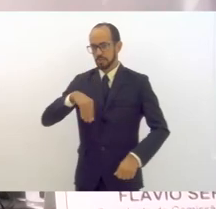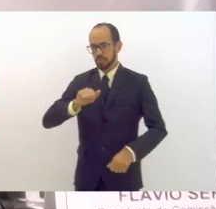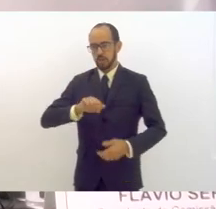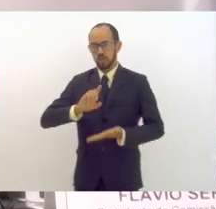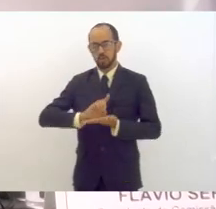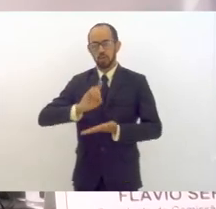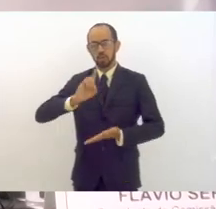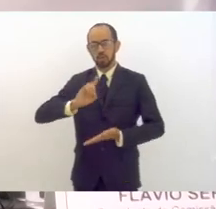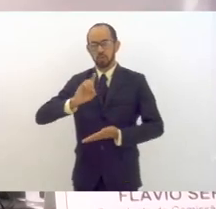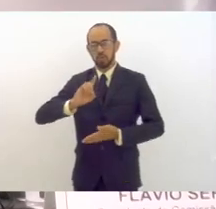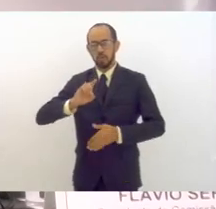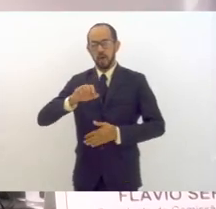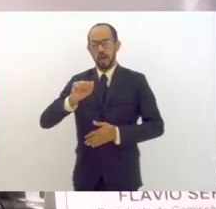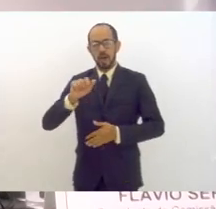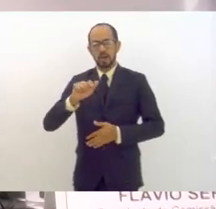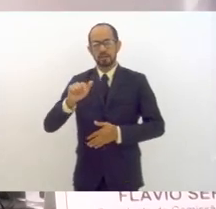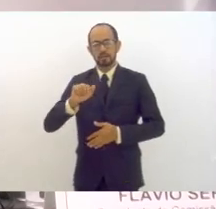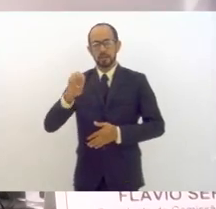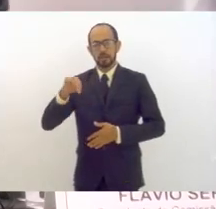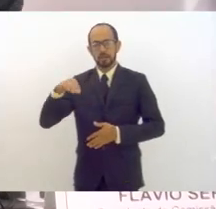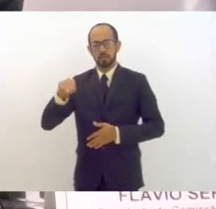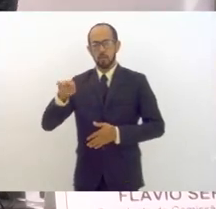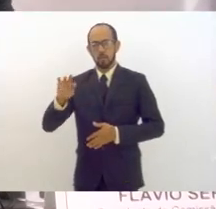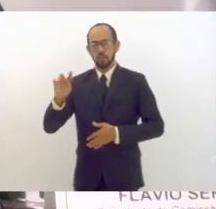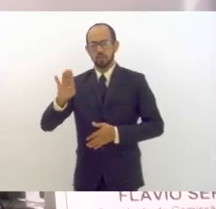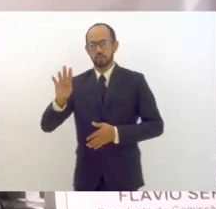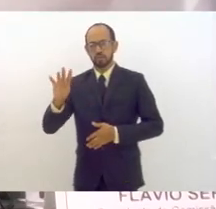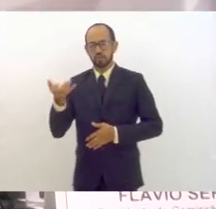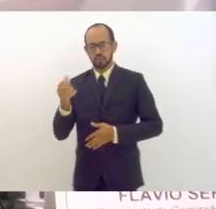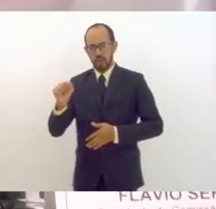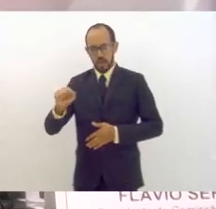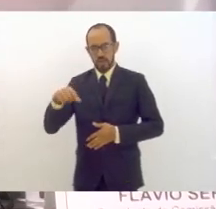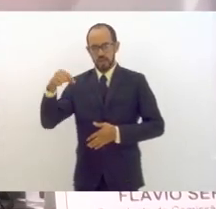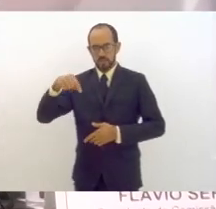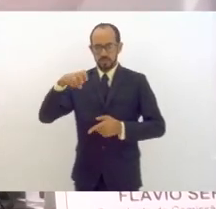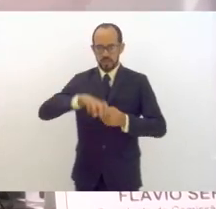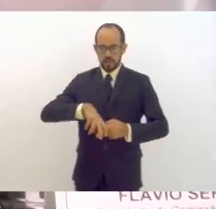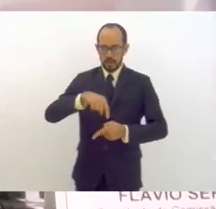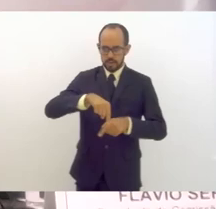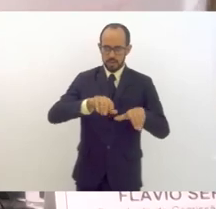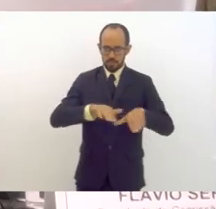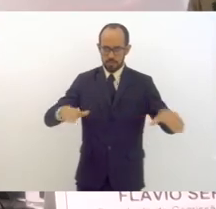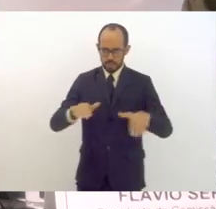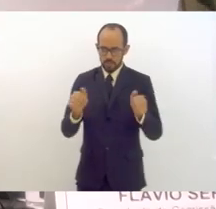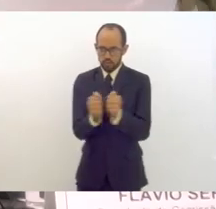defensor público, que está aqui presente conosco, para fazer parte da mesa.